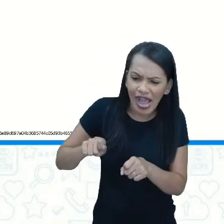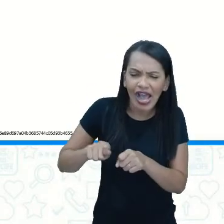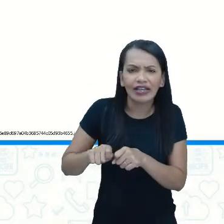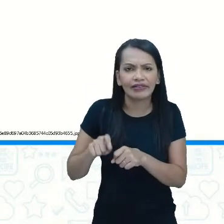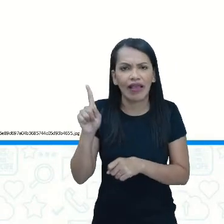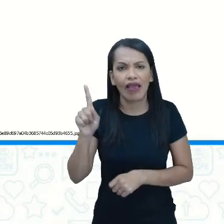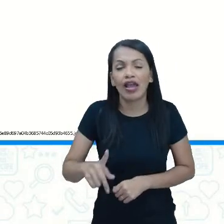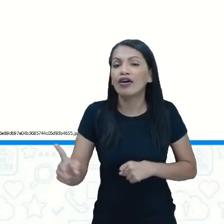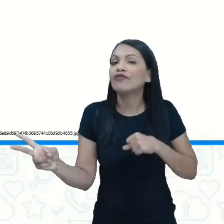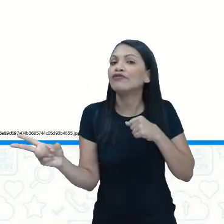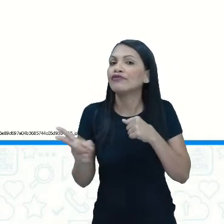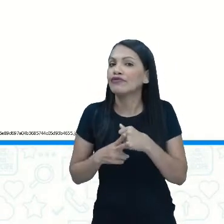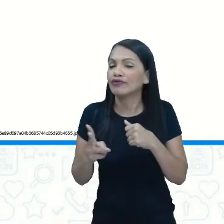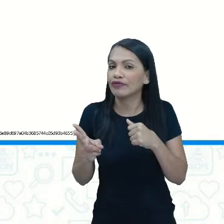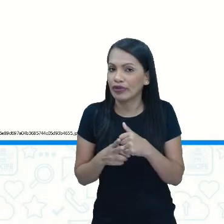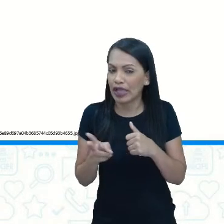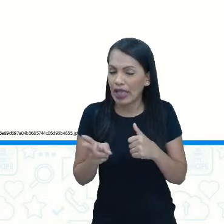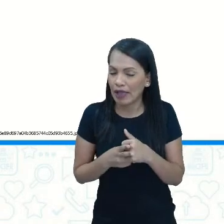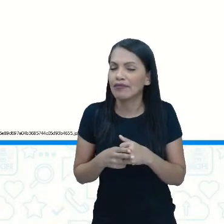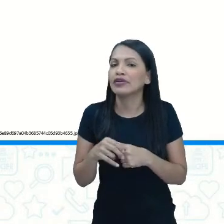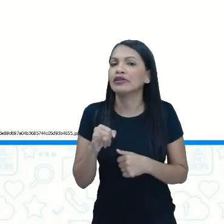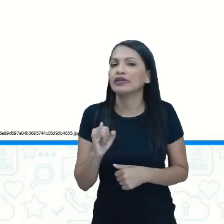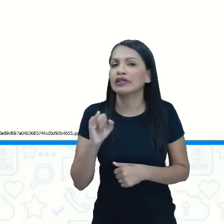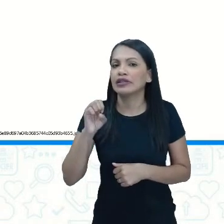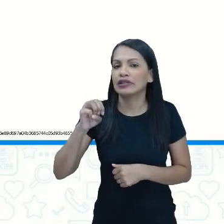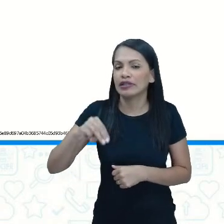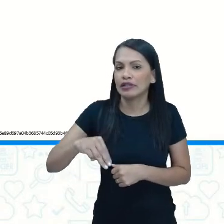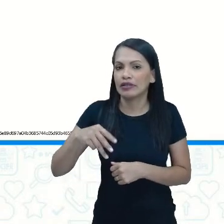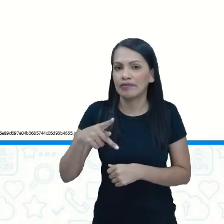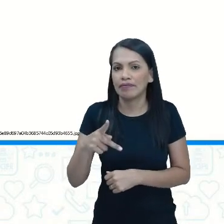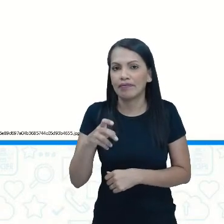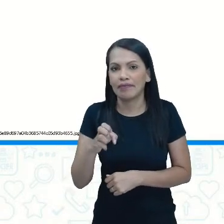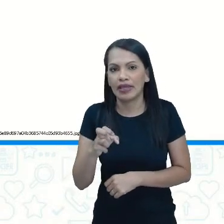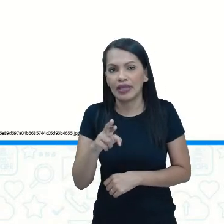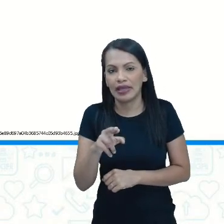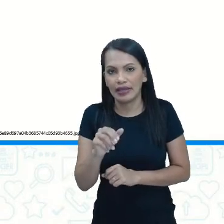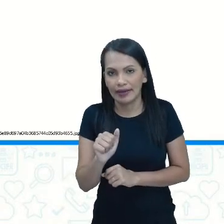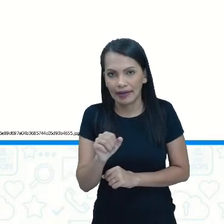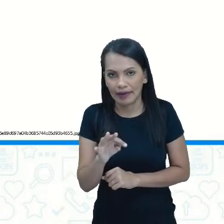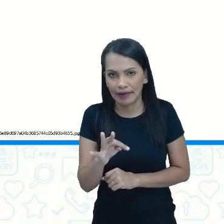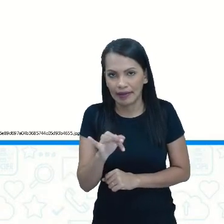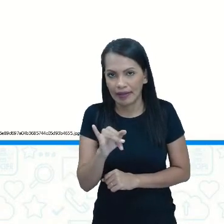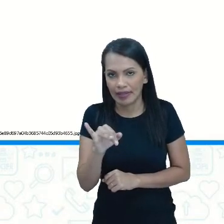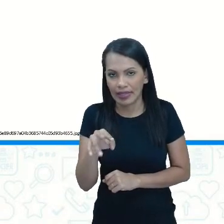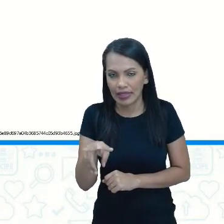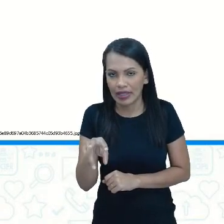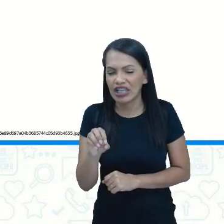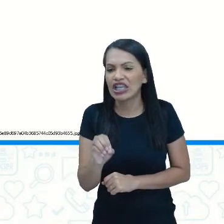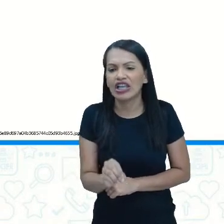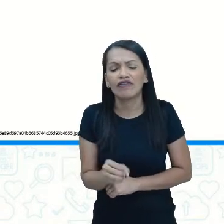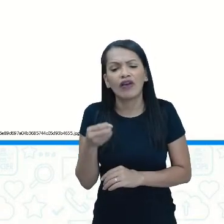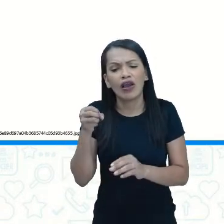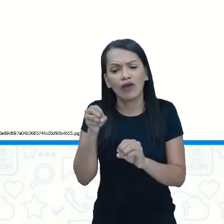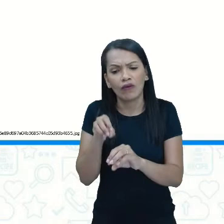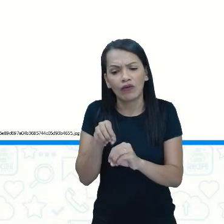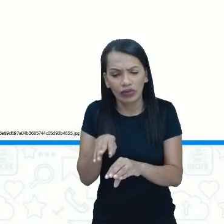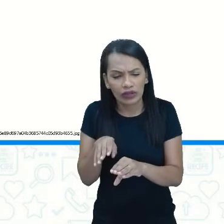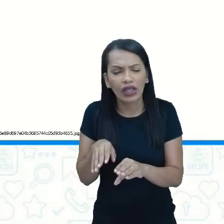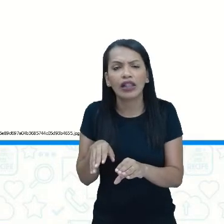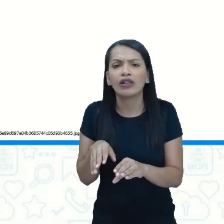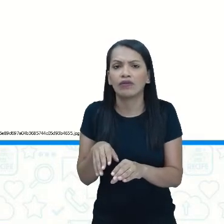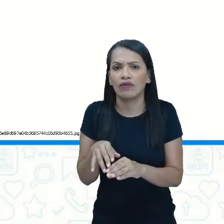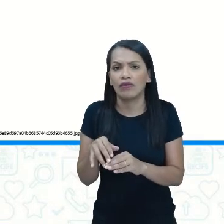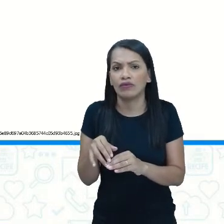são aqueles verbos aí que estão dando uma ordem, que estão dando uma